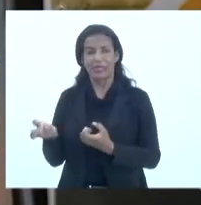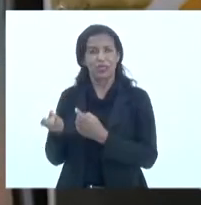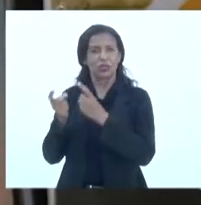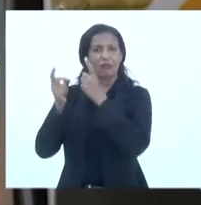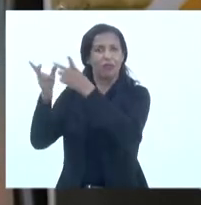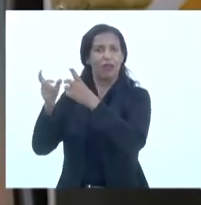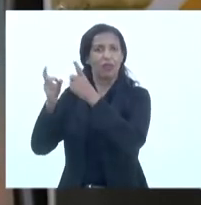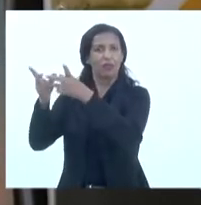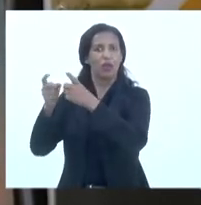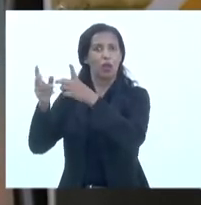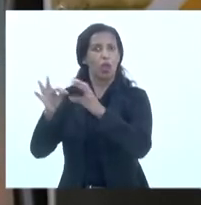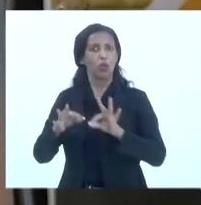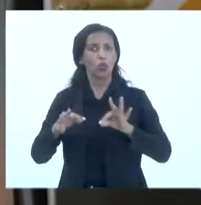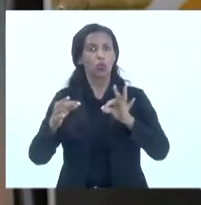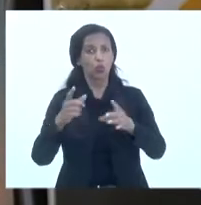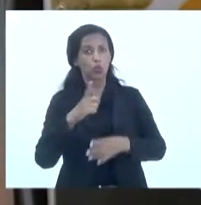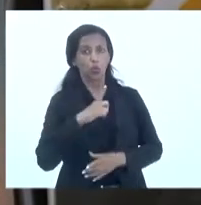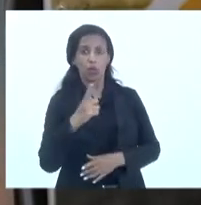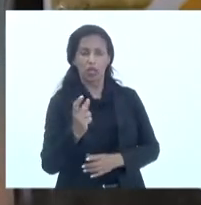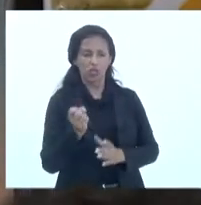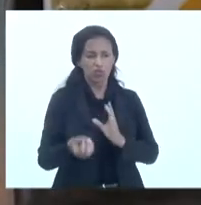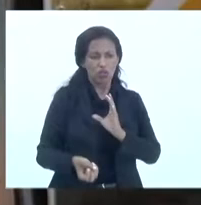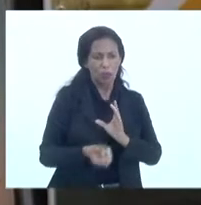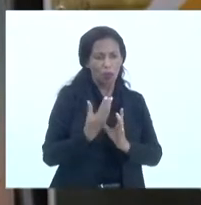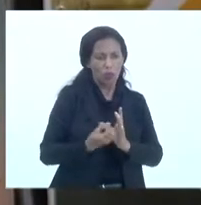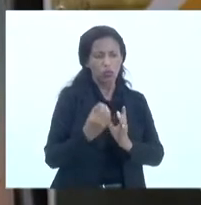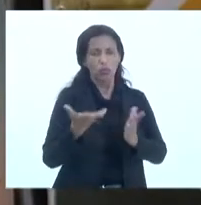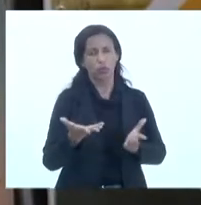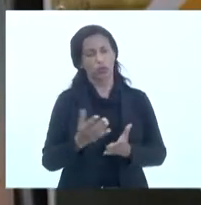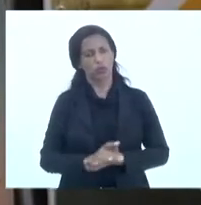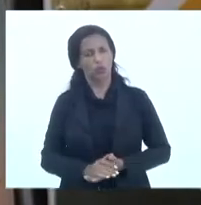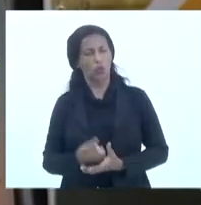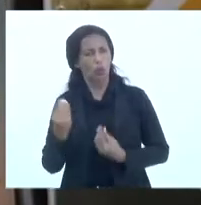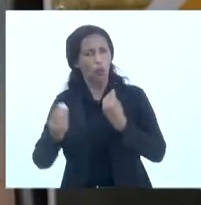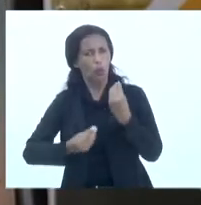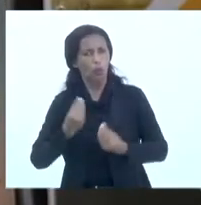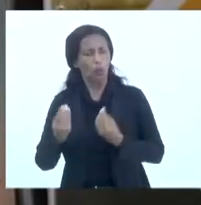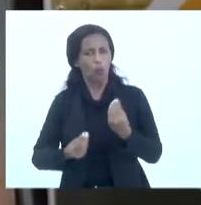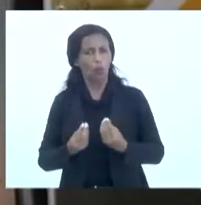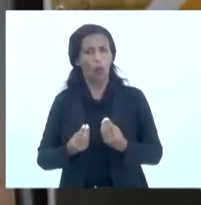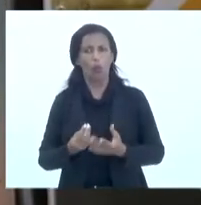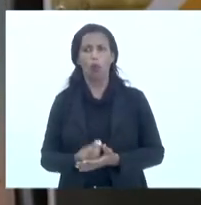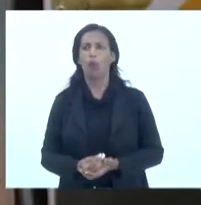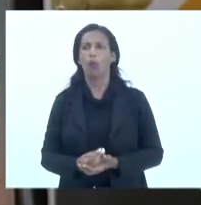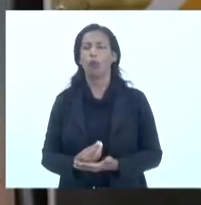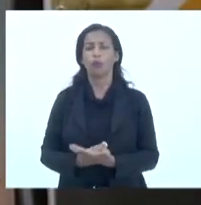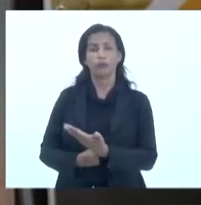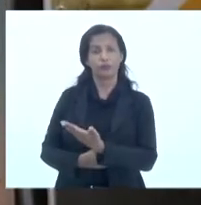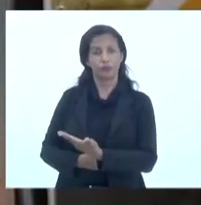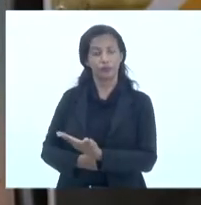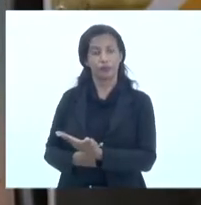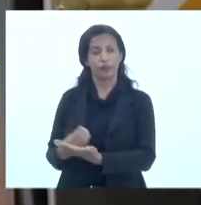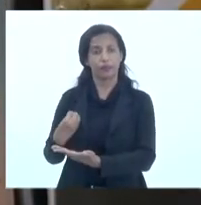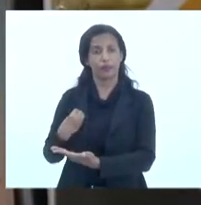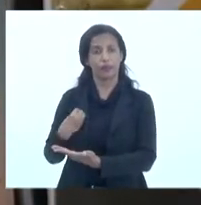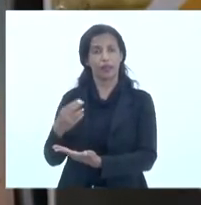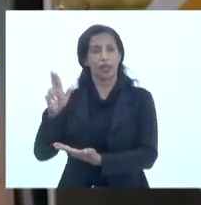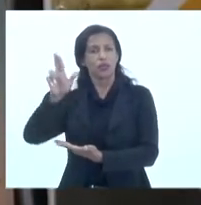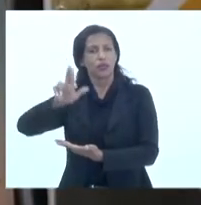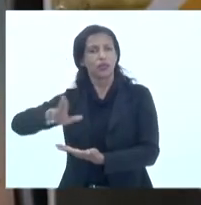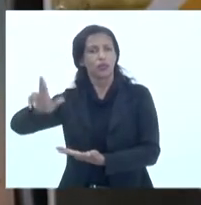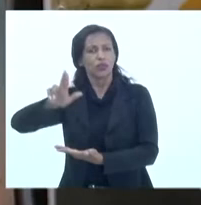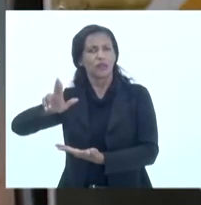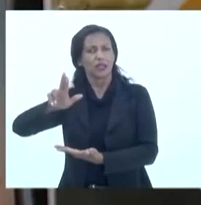coisas que a gente consome no Estado do Rio de Janeiro? Como é que, com a presença, Lorde aqui presente, das universidades que